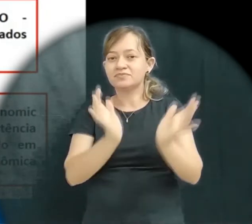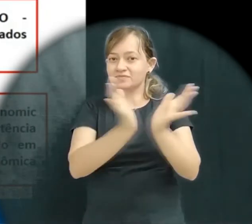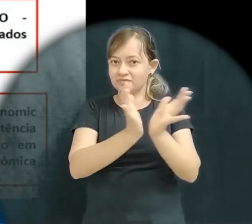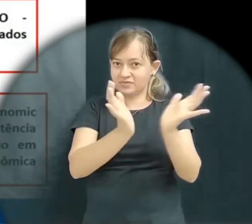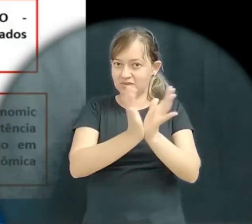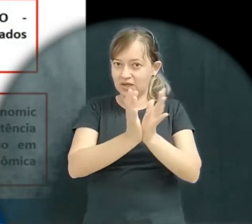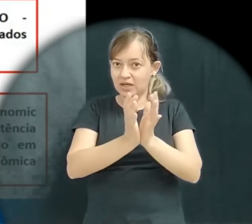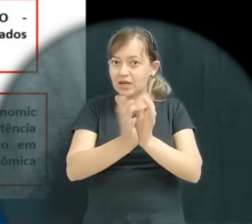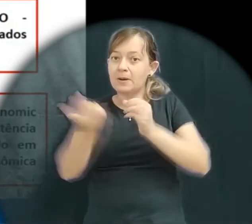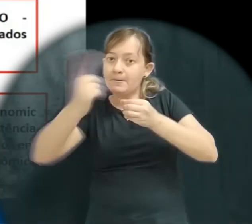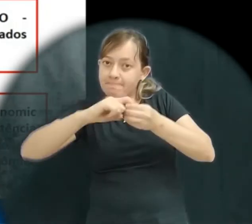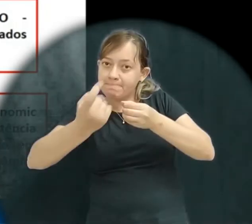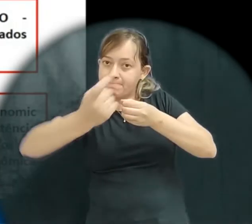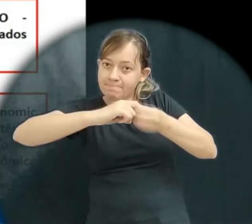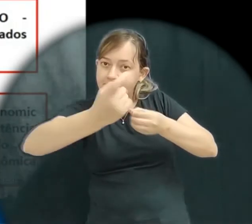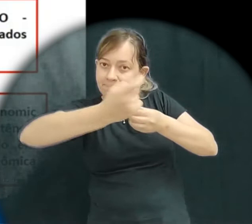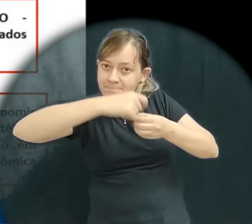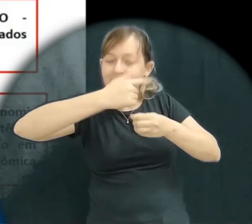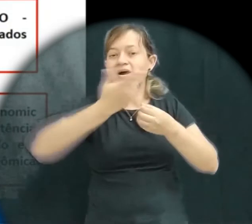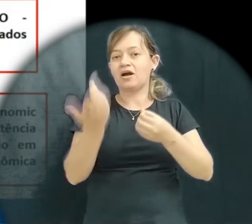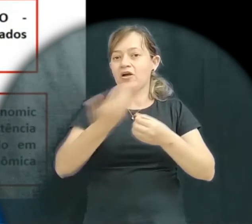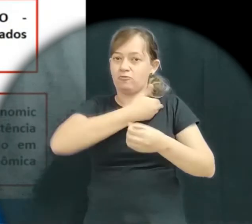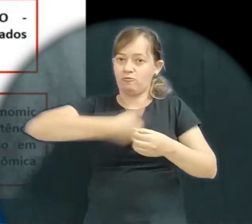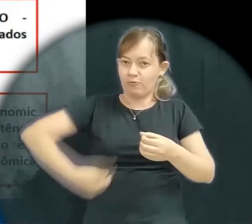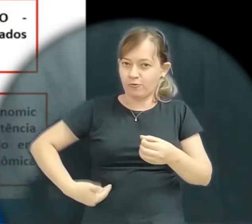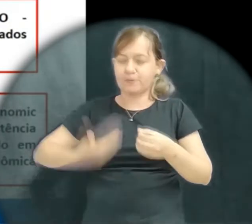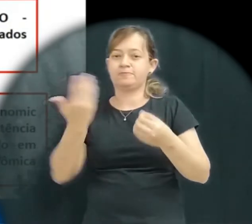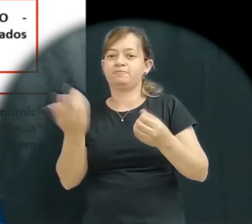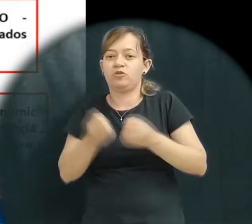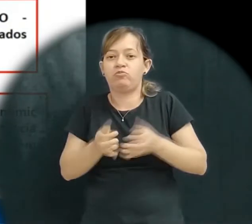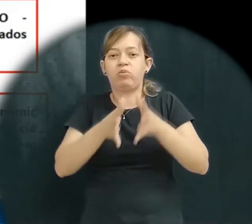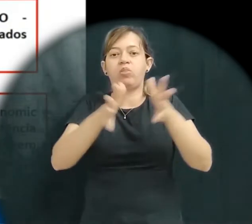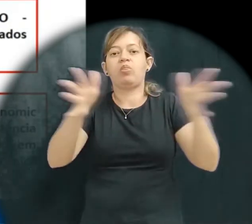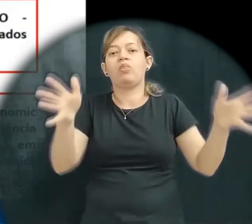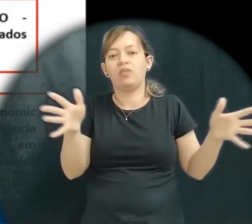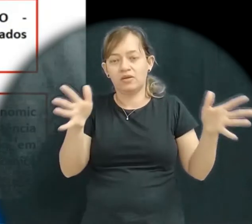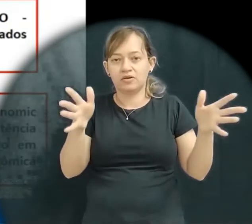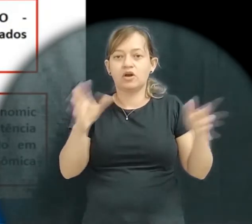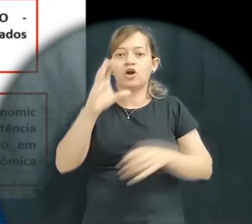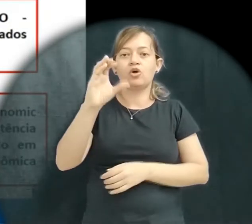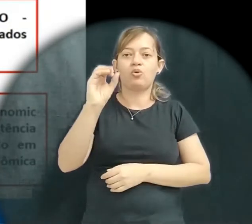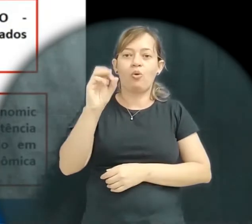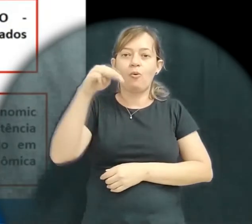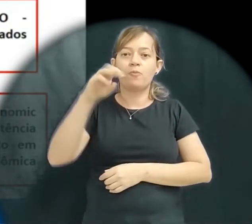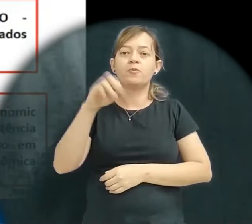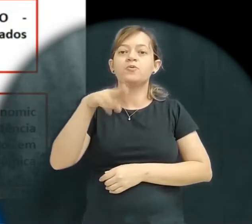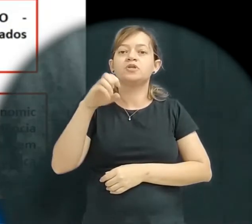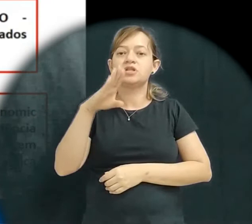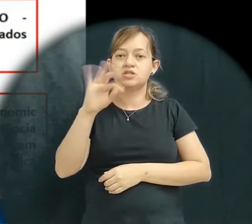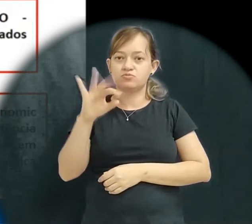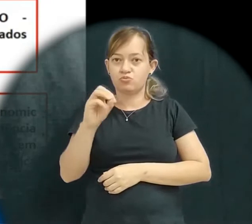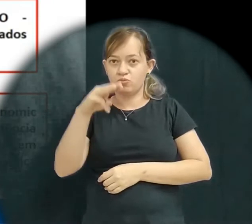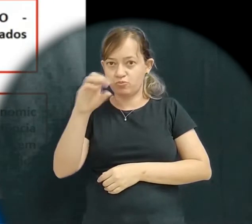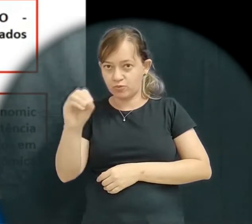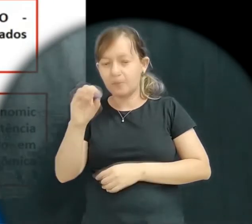para congregar partidos comunistas europeus, para expandir o comunismo e aumentar a